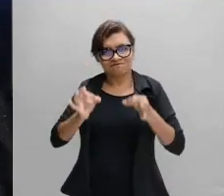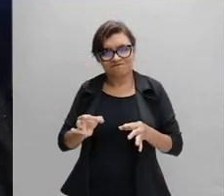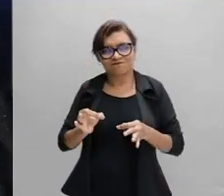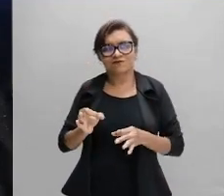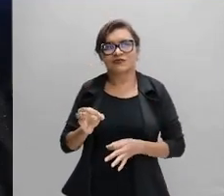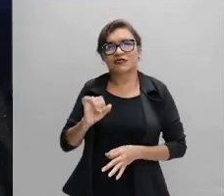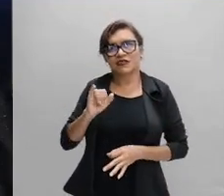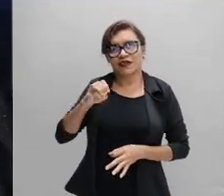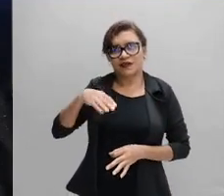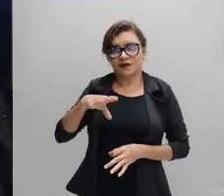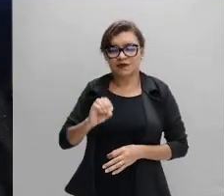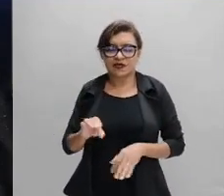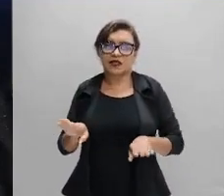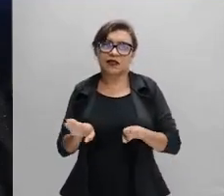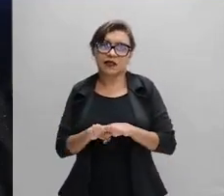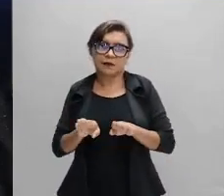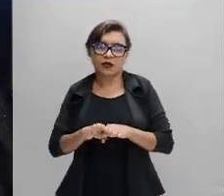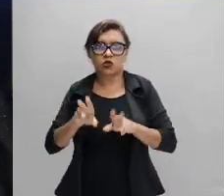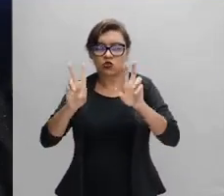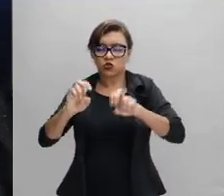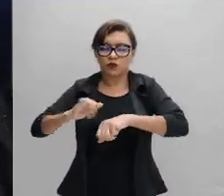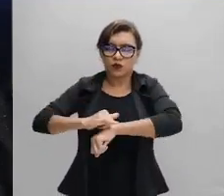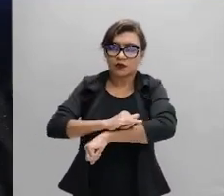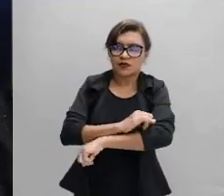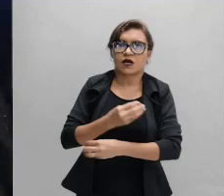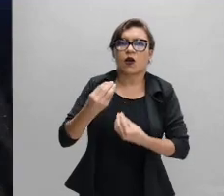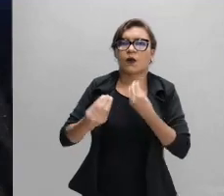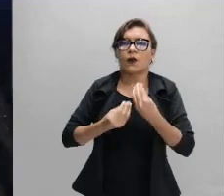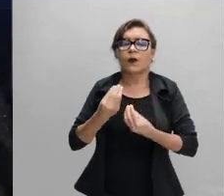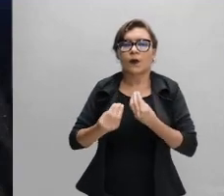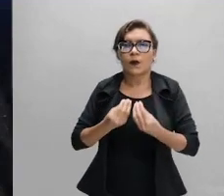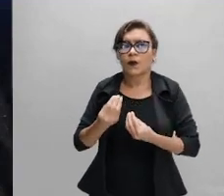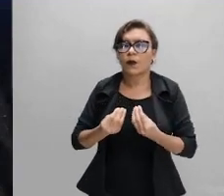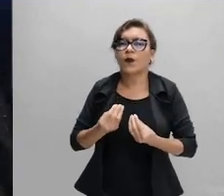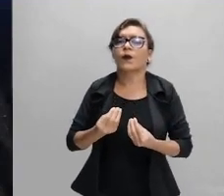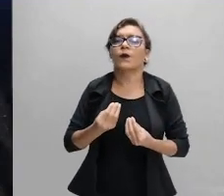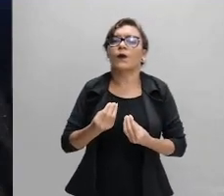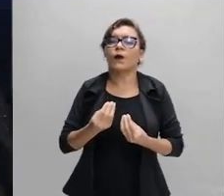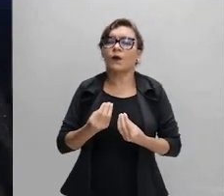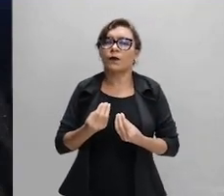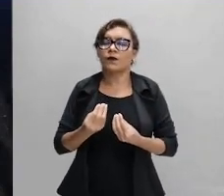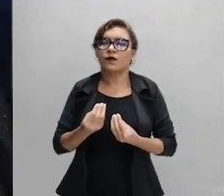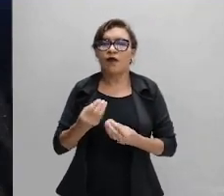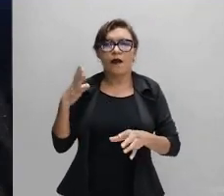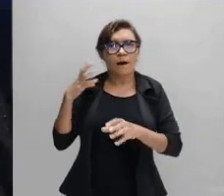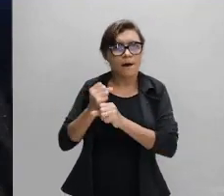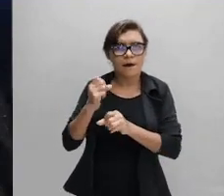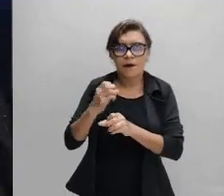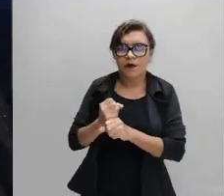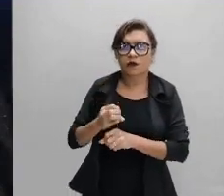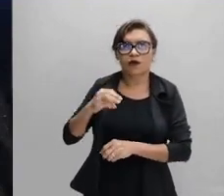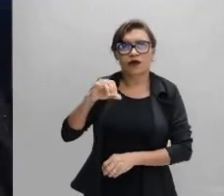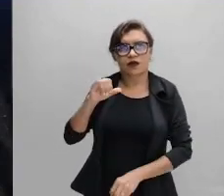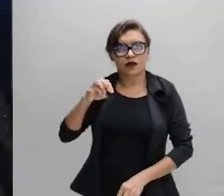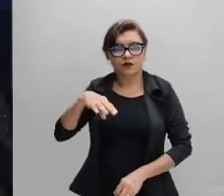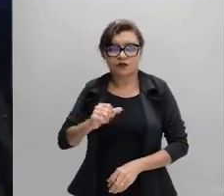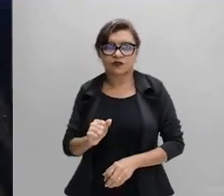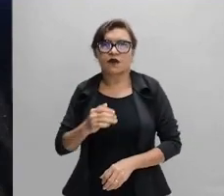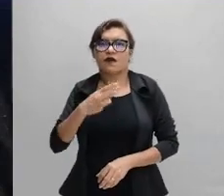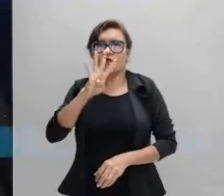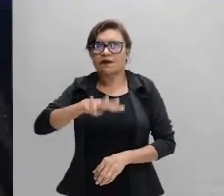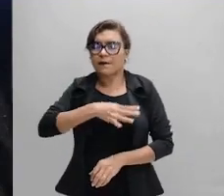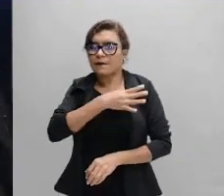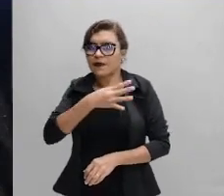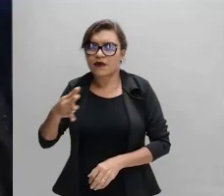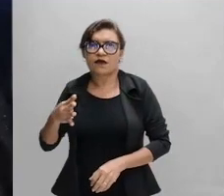sobre o IMC, sobre a questão da obesidade, saber qual é o tipo de público que a gente consegue tirar o IMC, conhecido a tabela, façam um cálculo